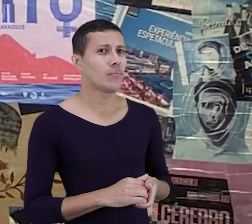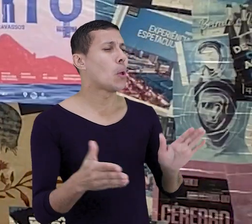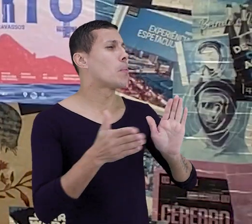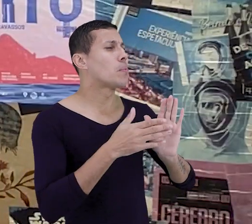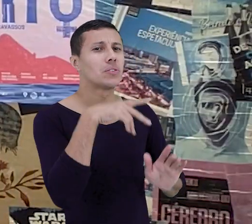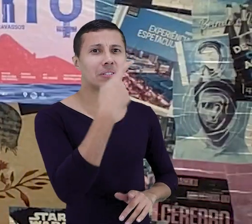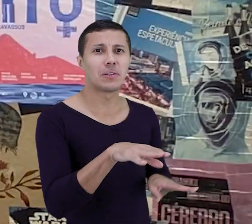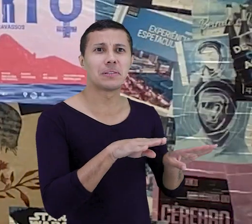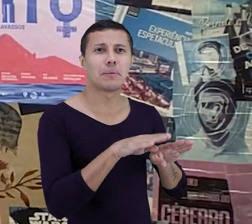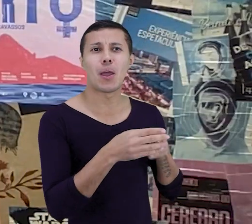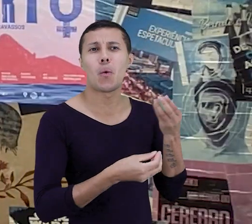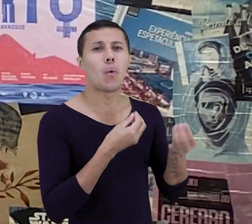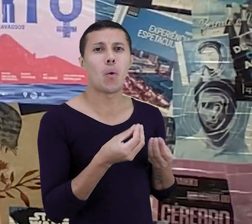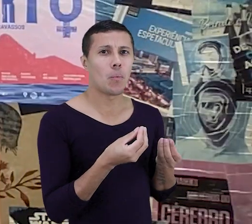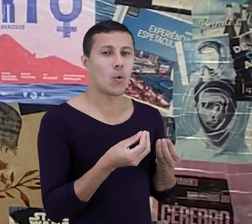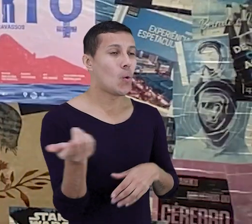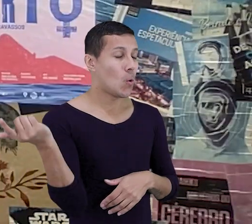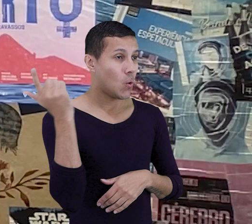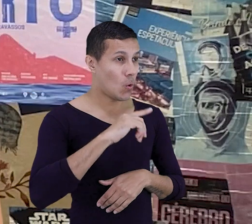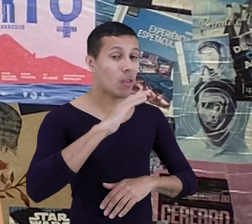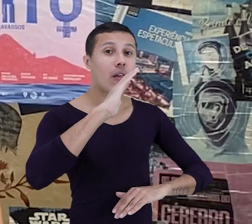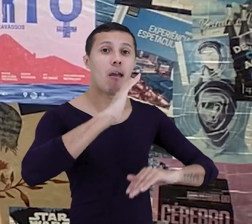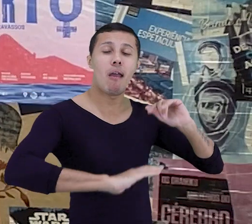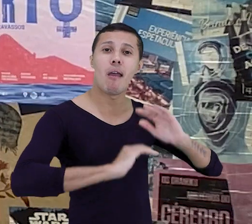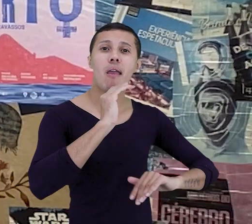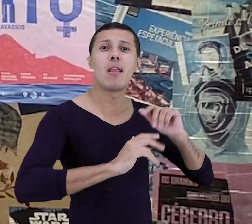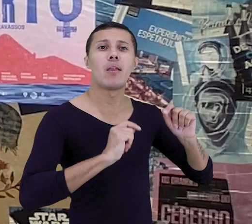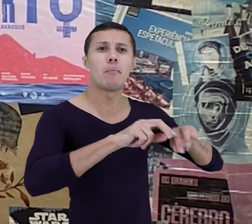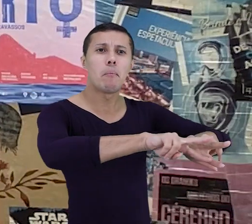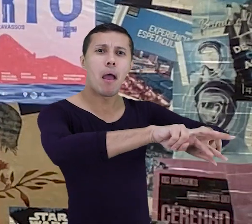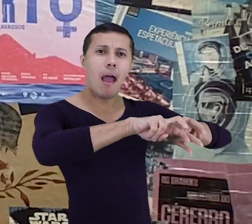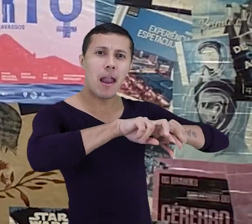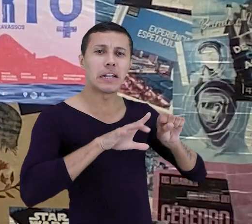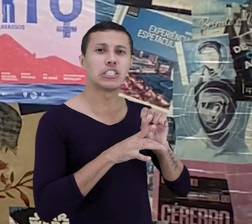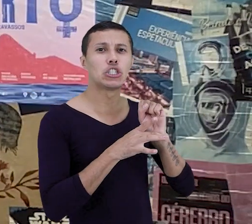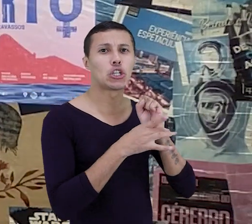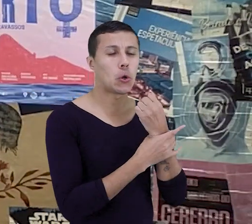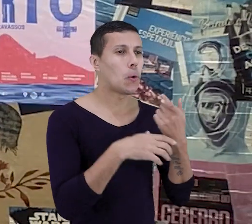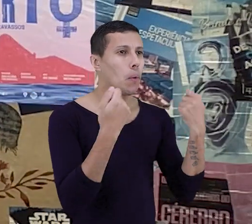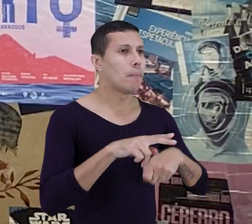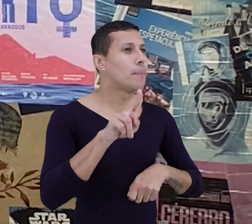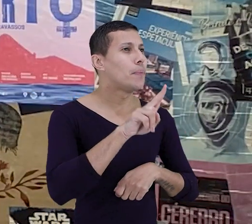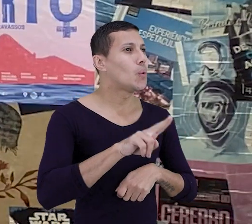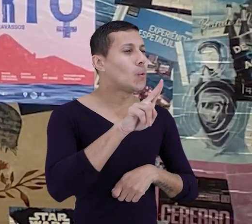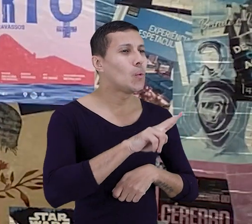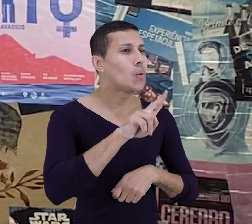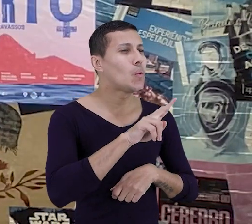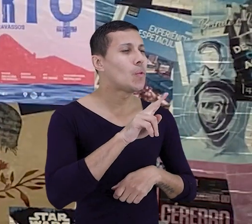propósito? É nessa história aí de conseguir fazer uma análise segura, sem uso de animais,